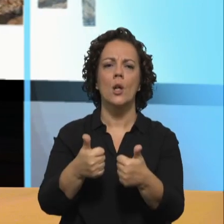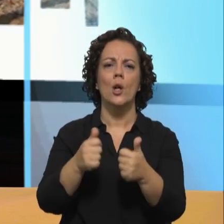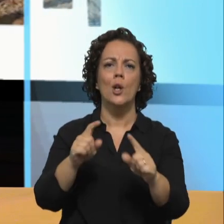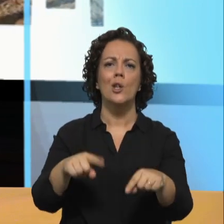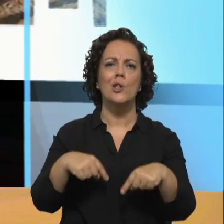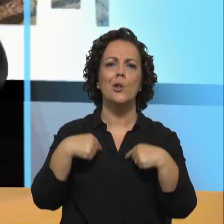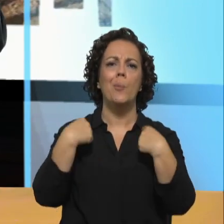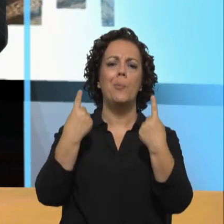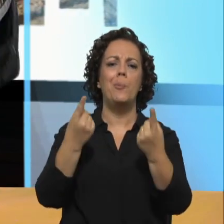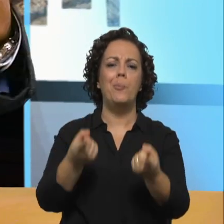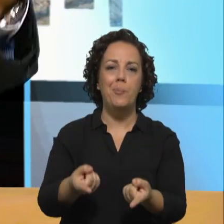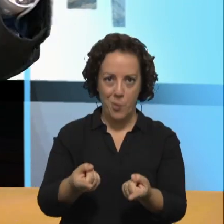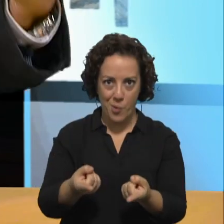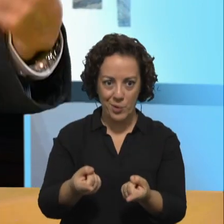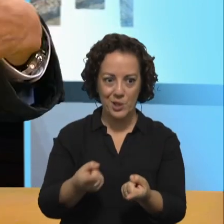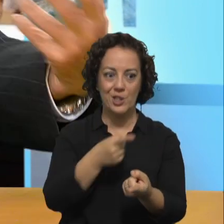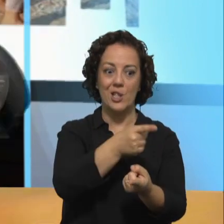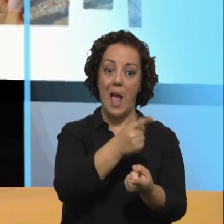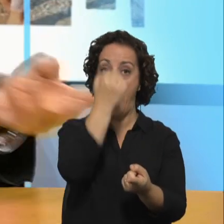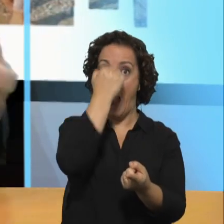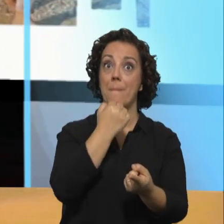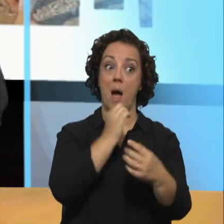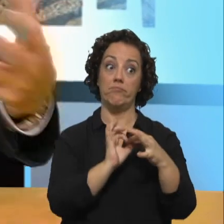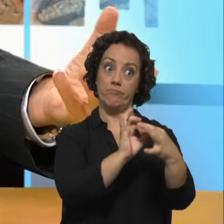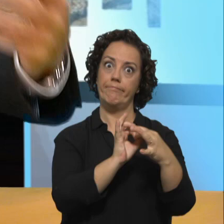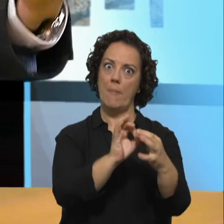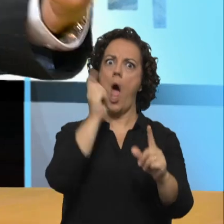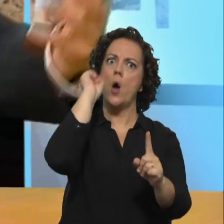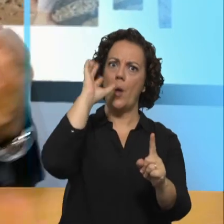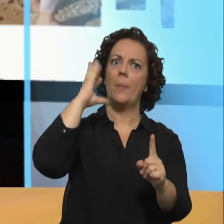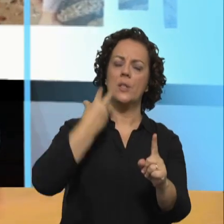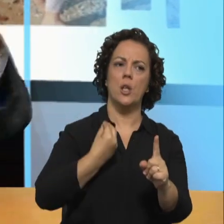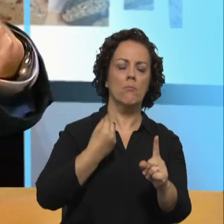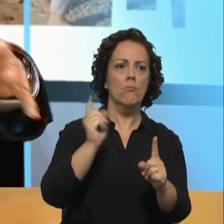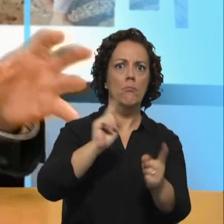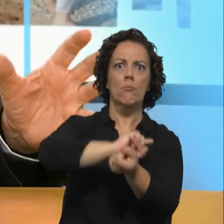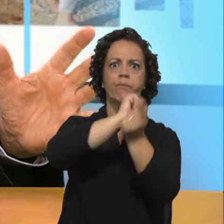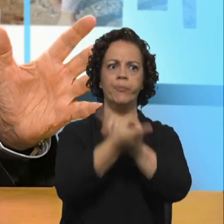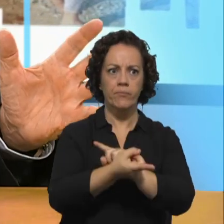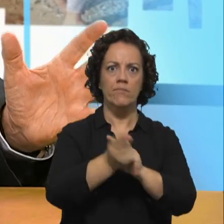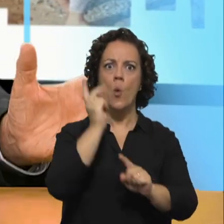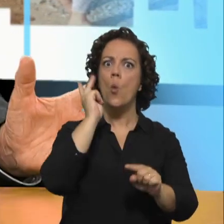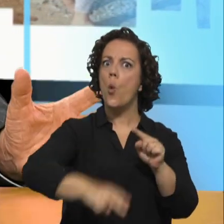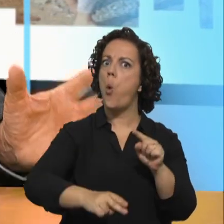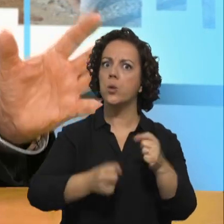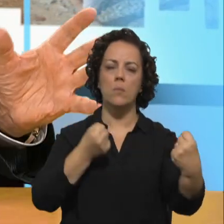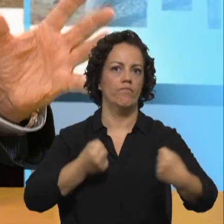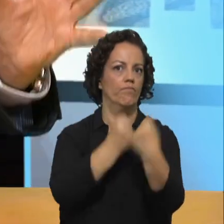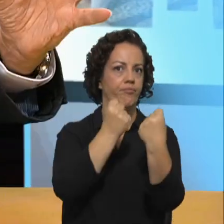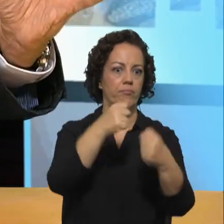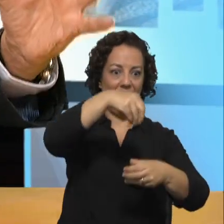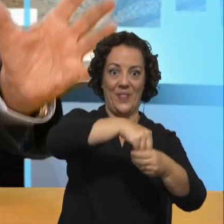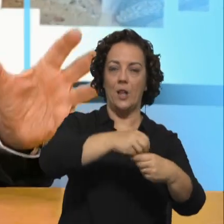os vínculos com a autoridade palestiniana, a romper e a expulsar os representantes da autoridade palestiniana